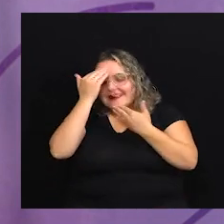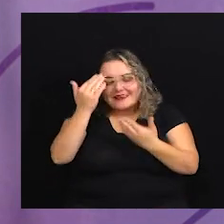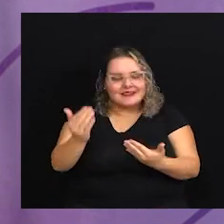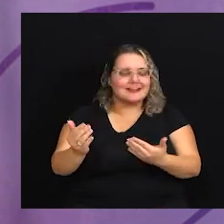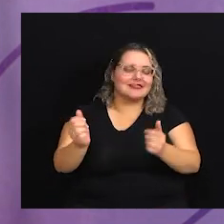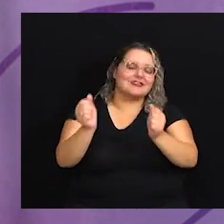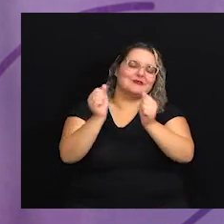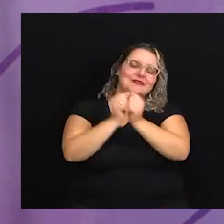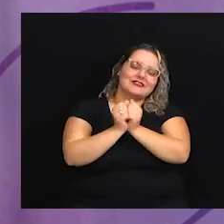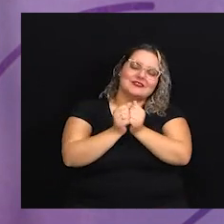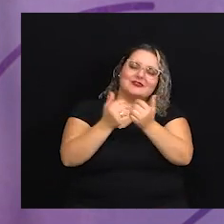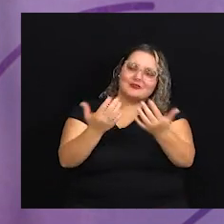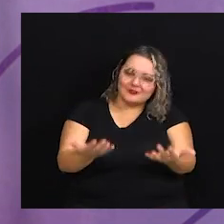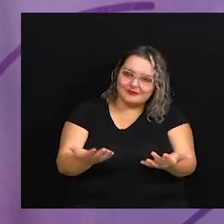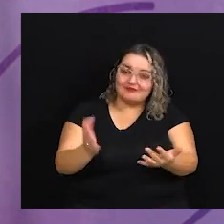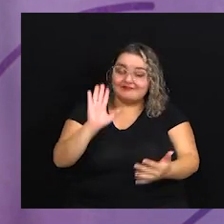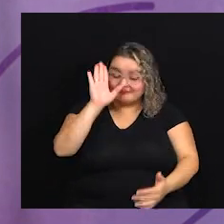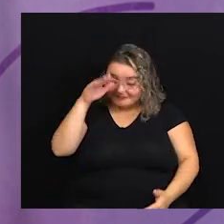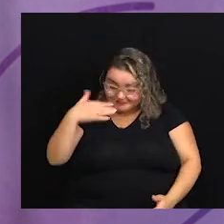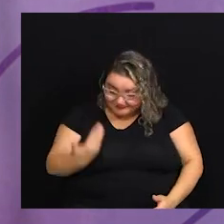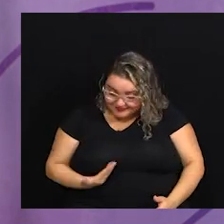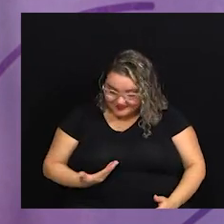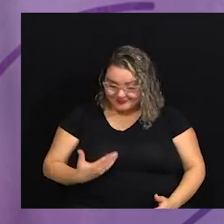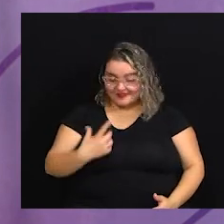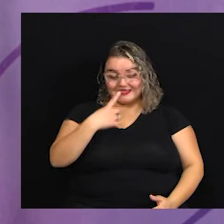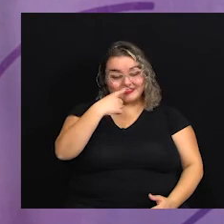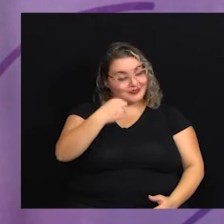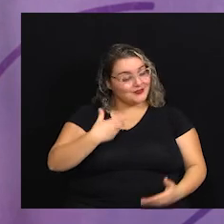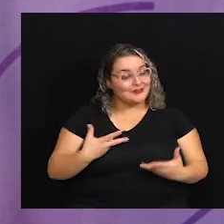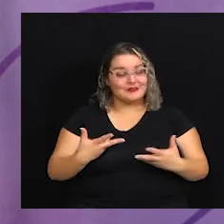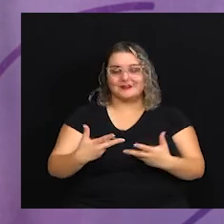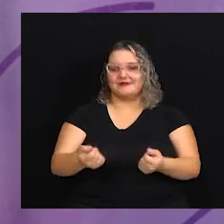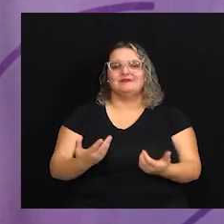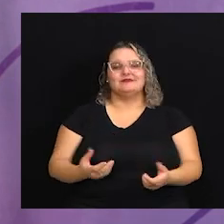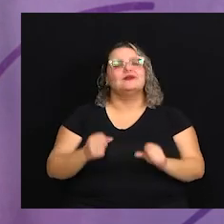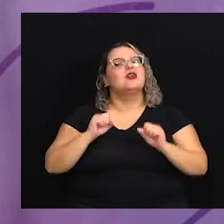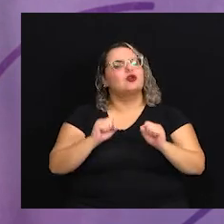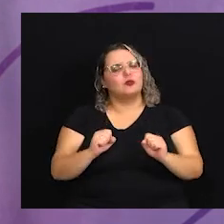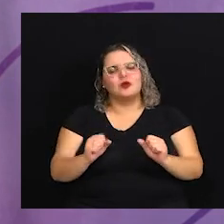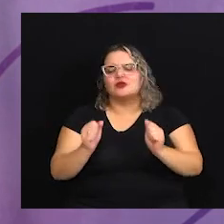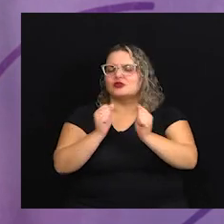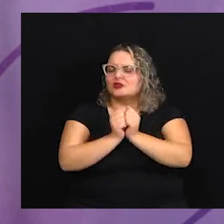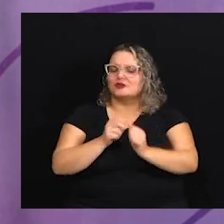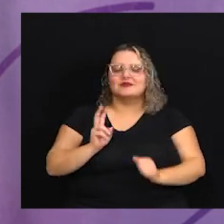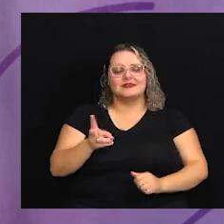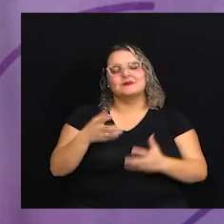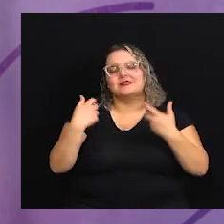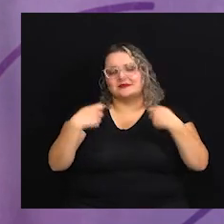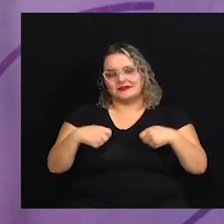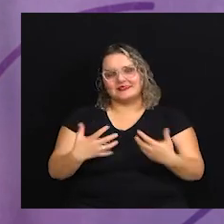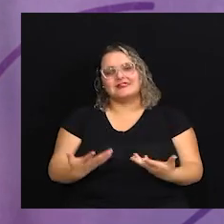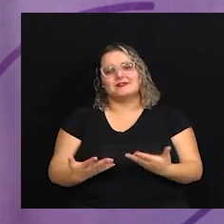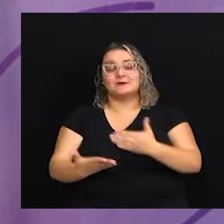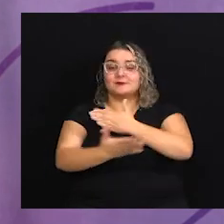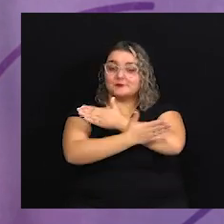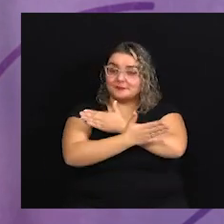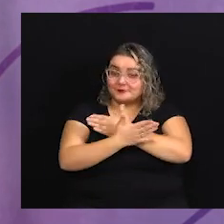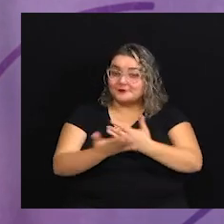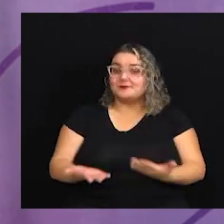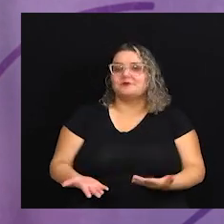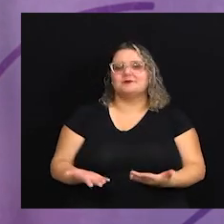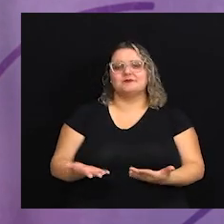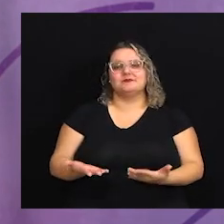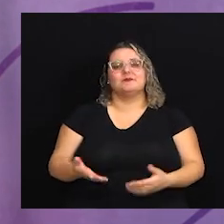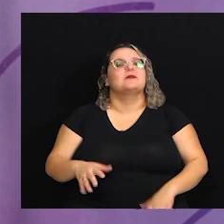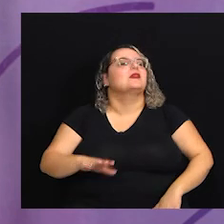eu agradeço por estar aqui podendo colaborar, me honra você ter me escolhido e pode contar comigo sempre que você precisar